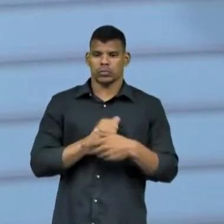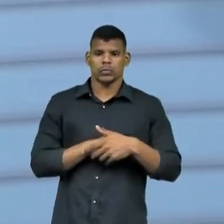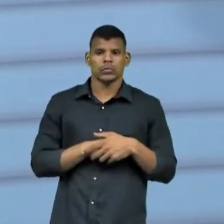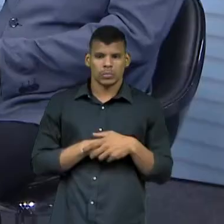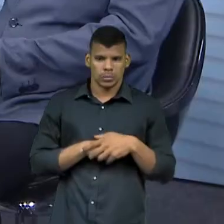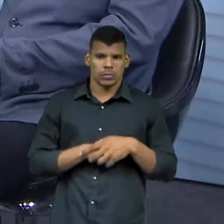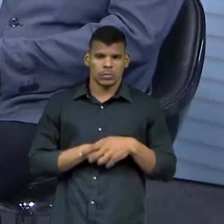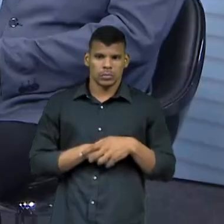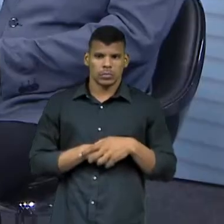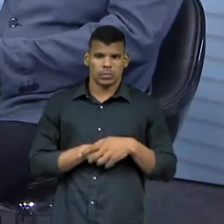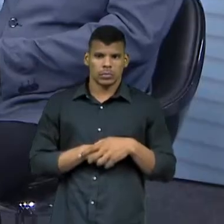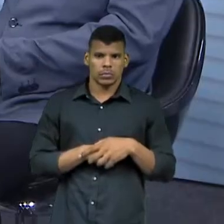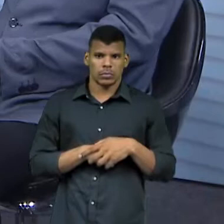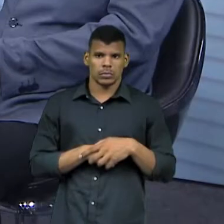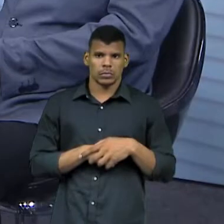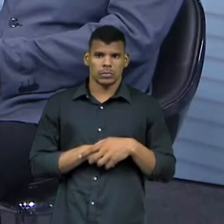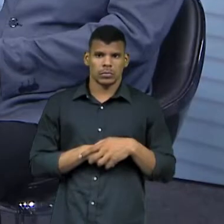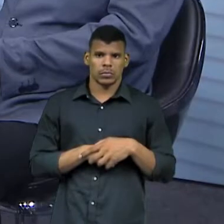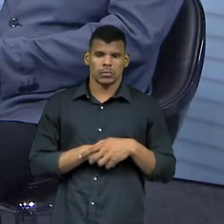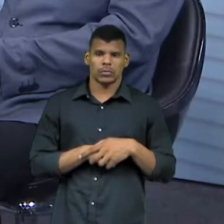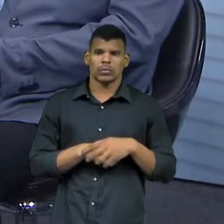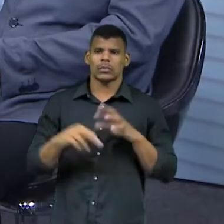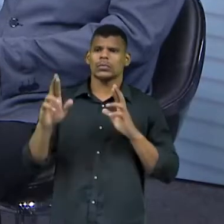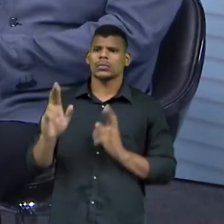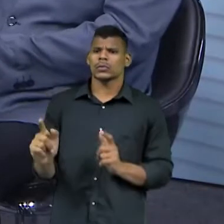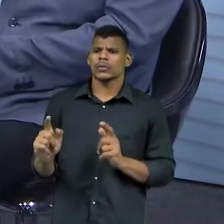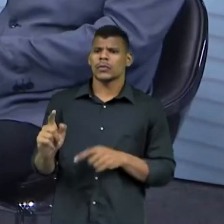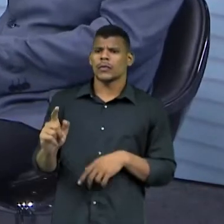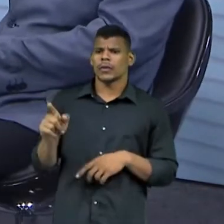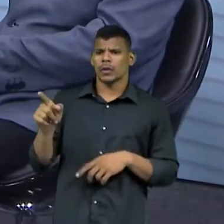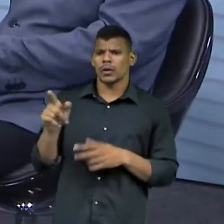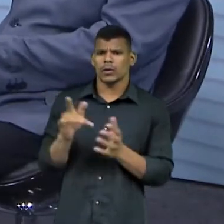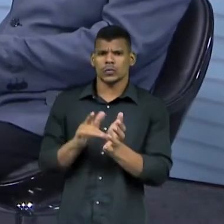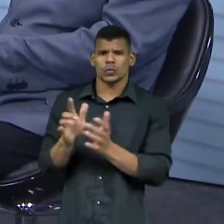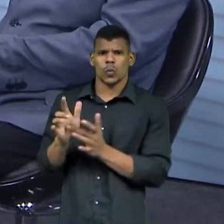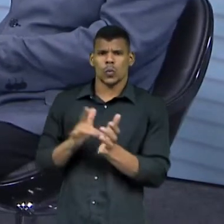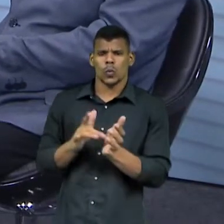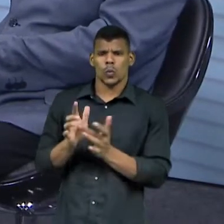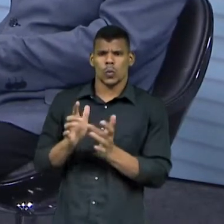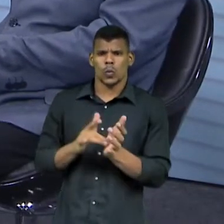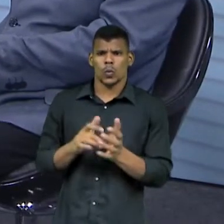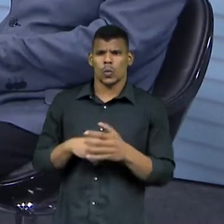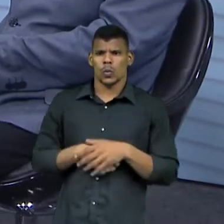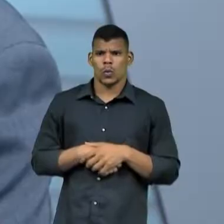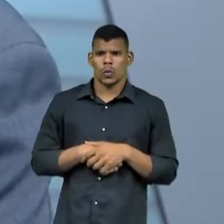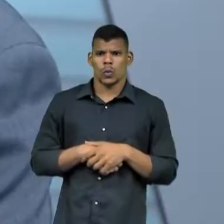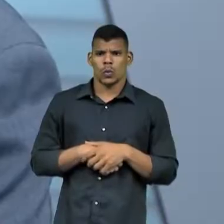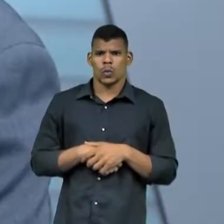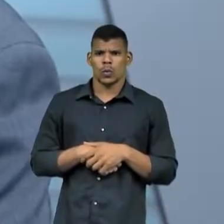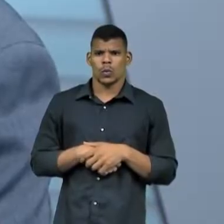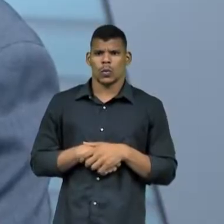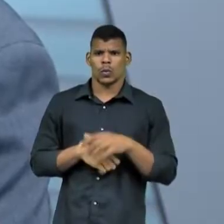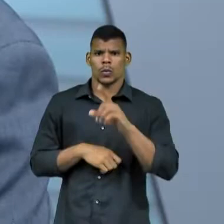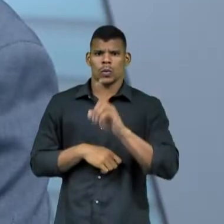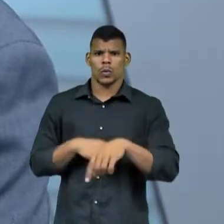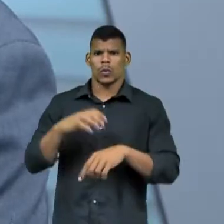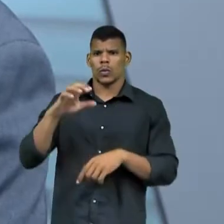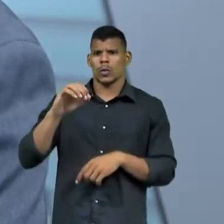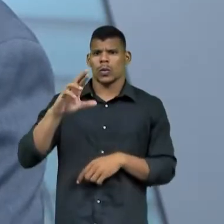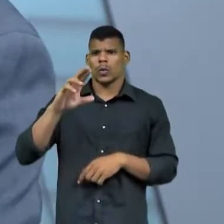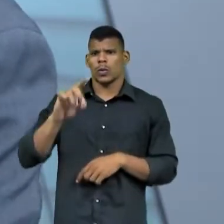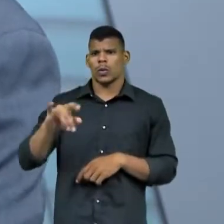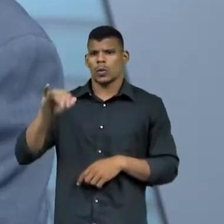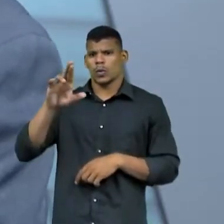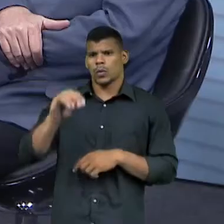de nós para os Judeus é porque se incorpora Jesus Cristo Jesus Cristo vem e ele é o cordeiro imolado é você